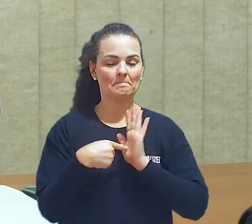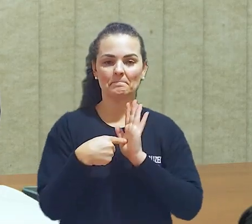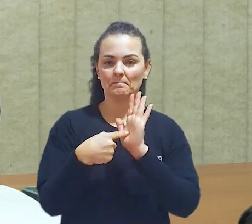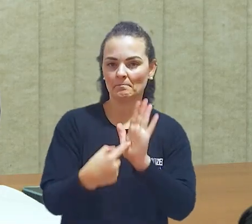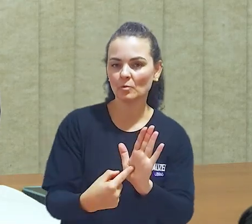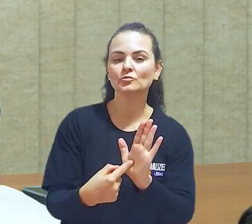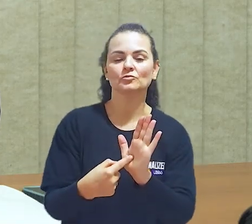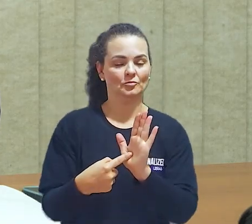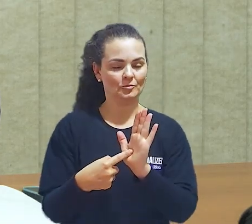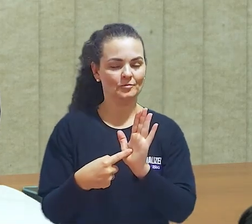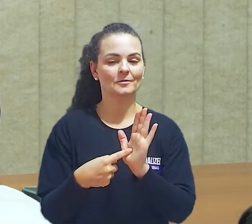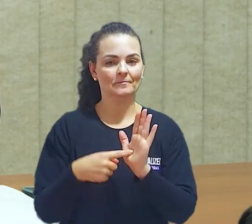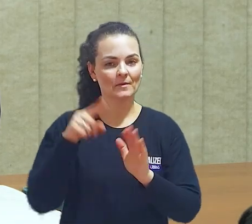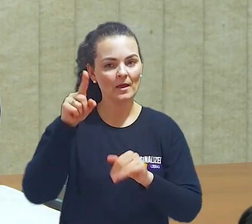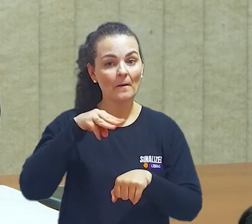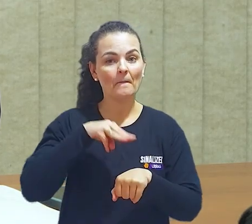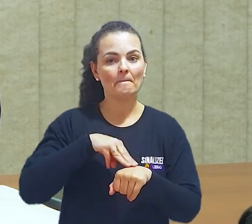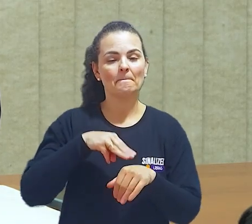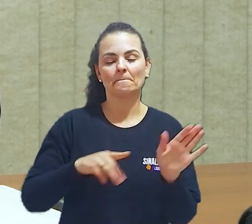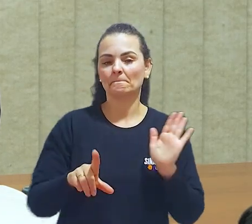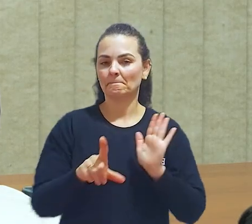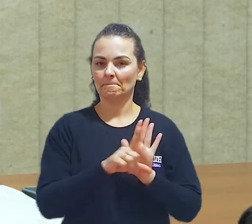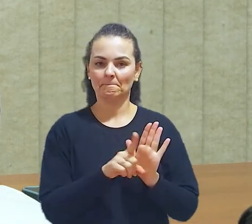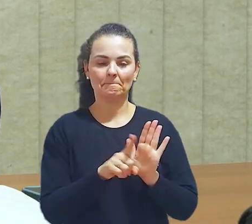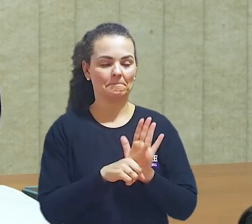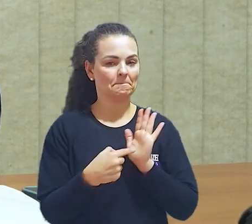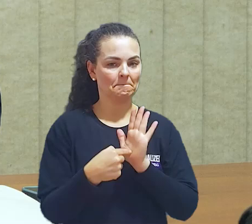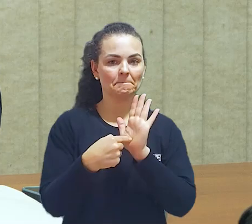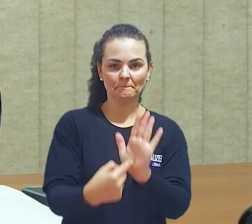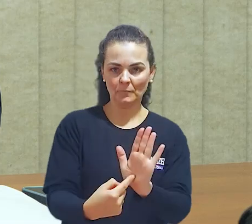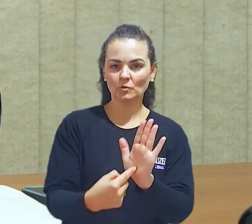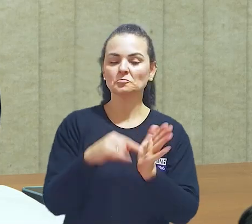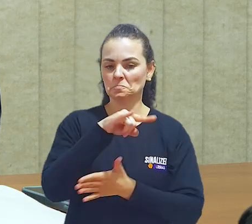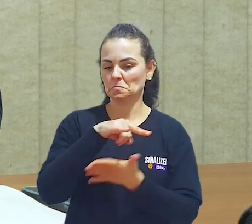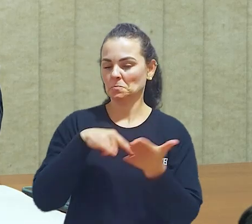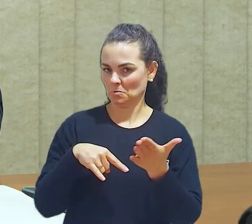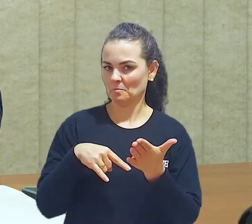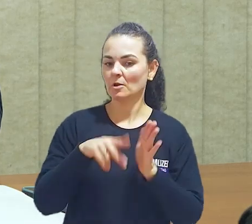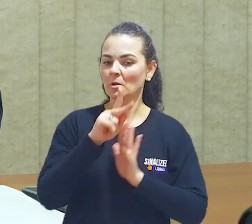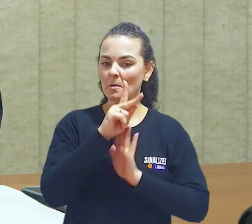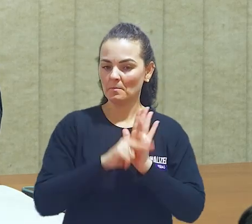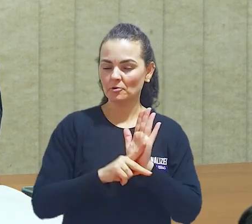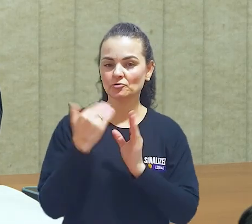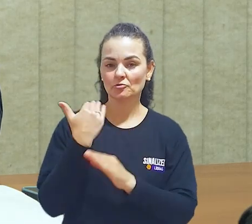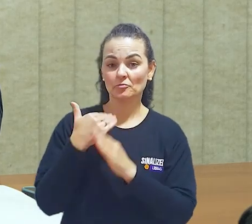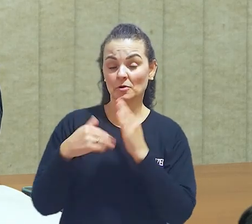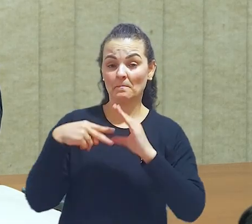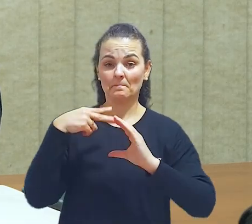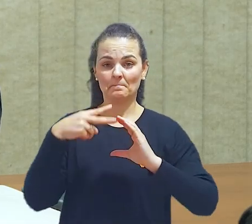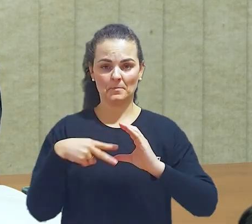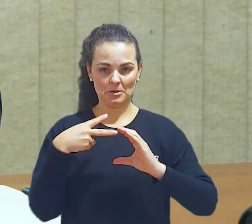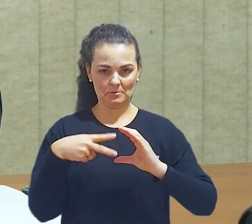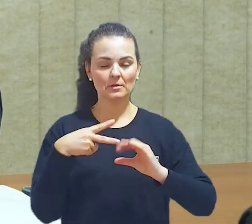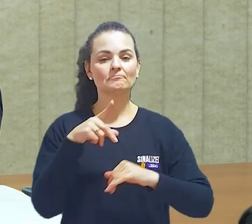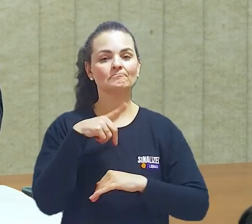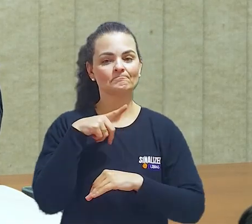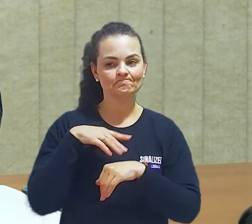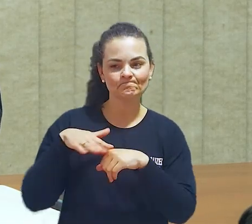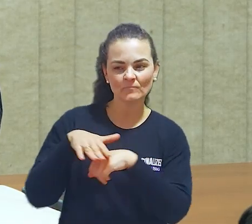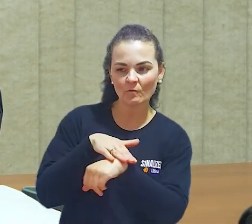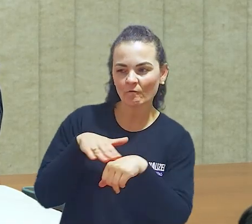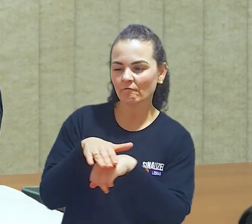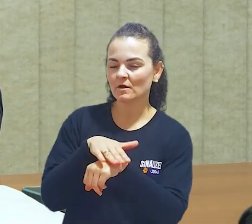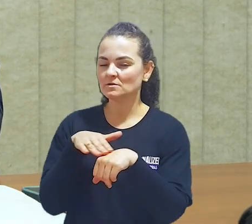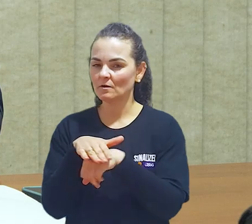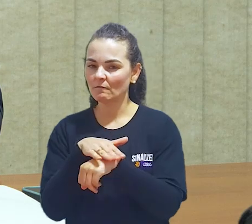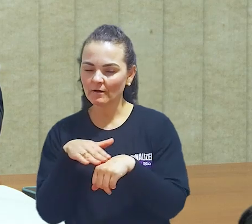minuta de lei neste aspecto, posteriormente encaminhou o projeto para a Câmara, tivemos aí amplo debate com relação